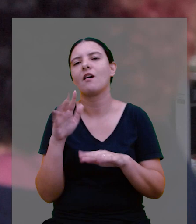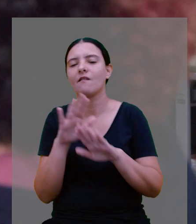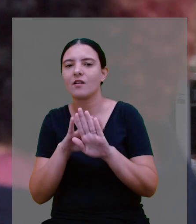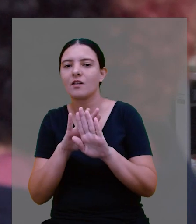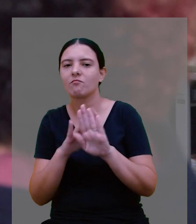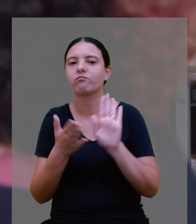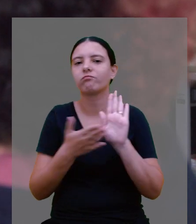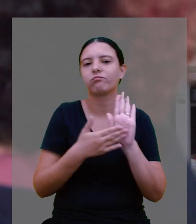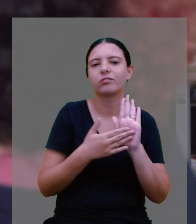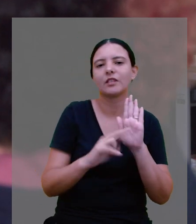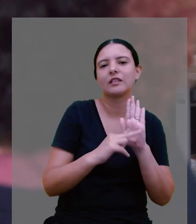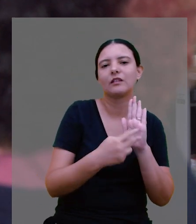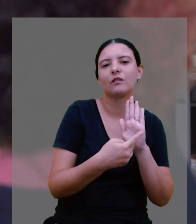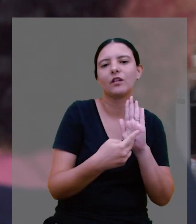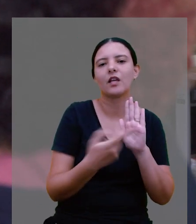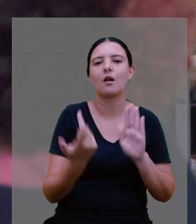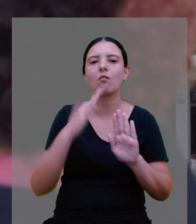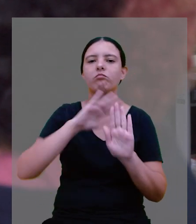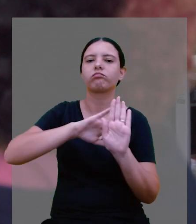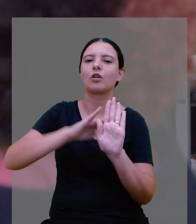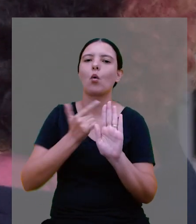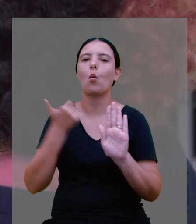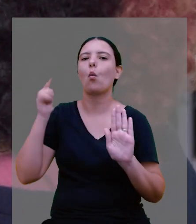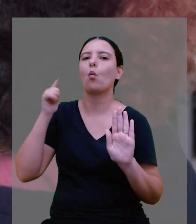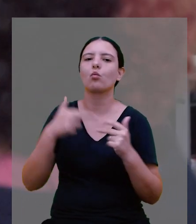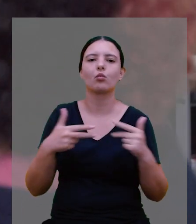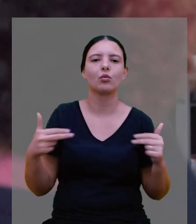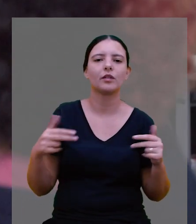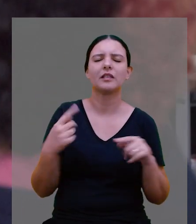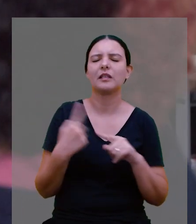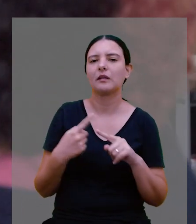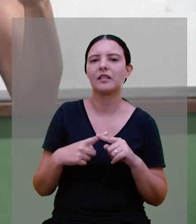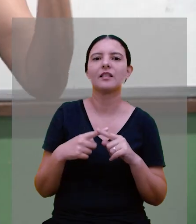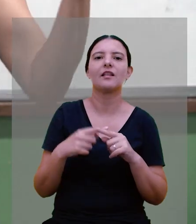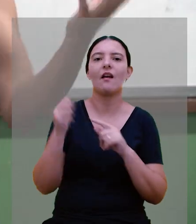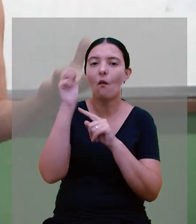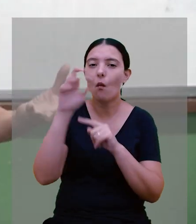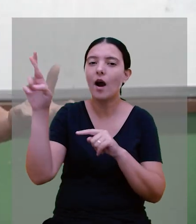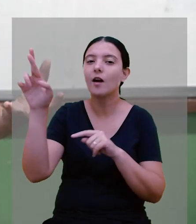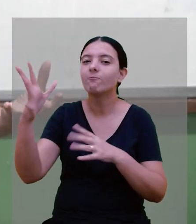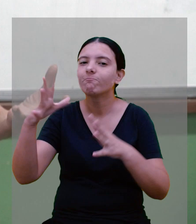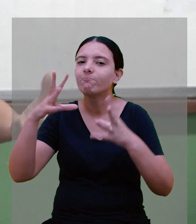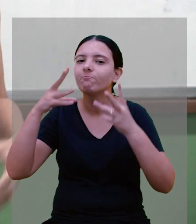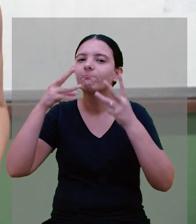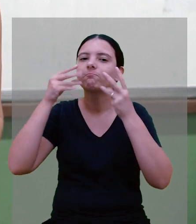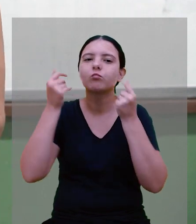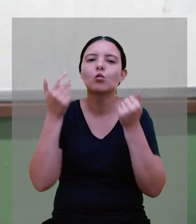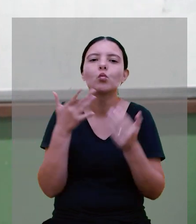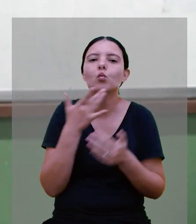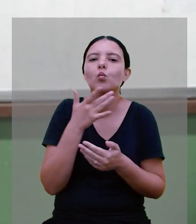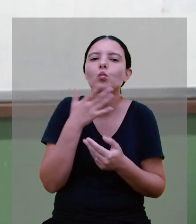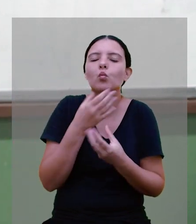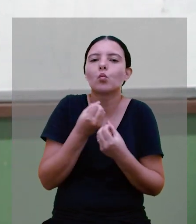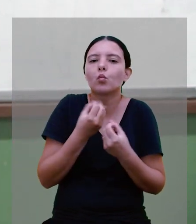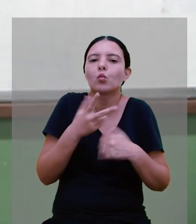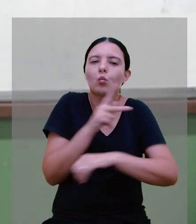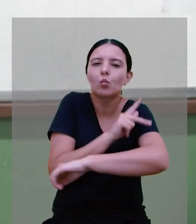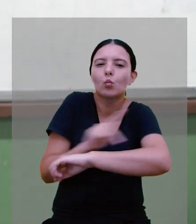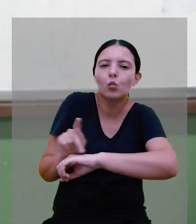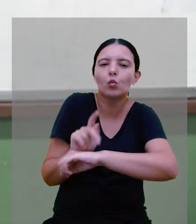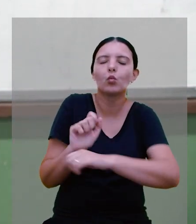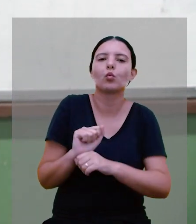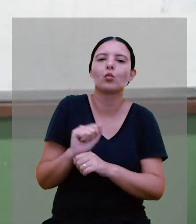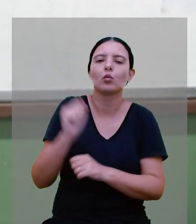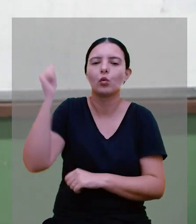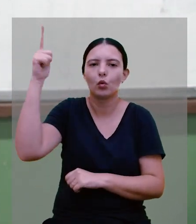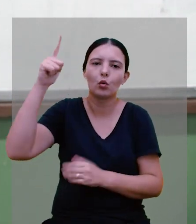outra, né? Eu estou dizendo que o ar é verde, não é porque o ar é verde. Eu estou dizendo que o ar é puro, que o ar é fresco, né? Eu estou dizendo que o sol pinta moedinhas